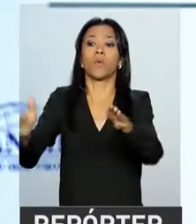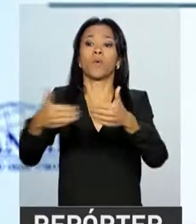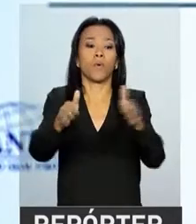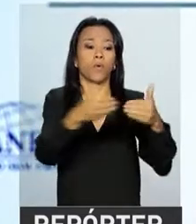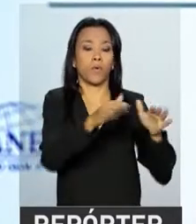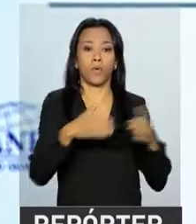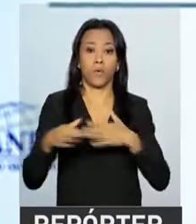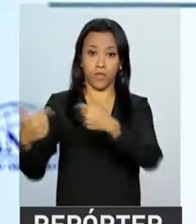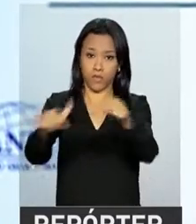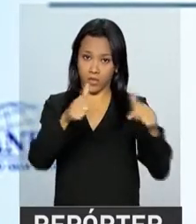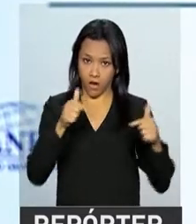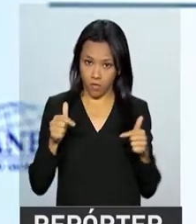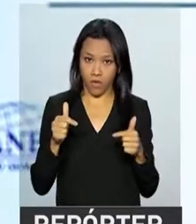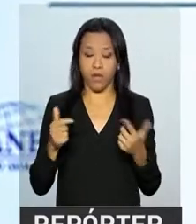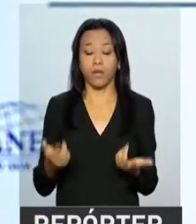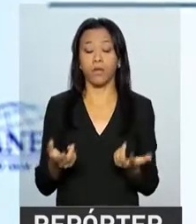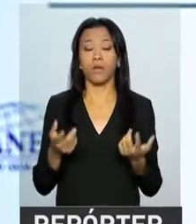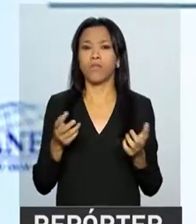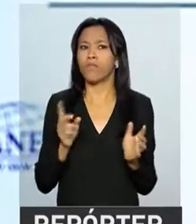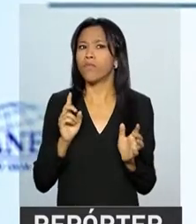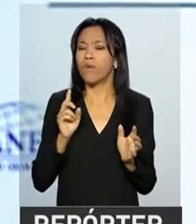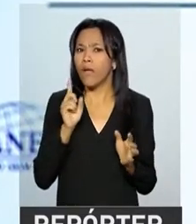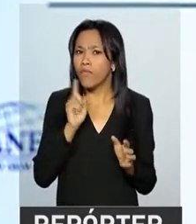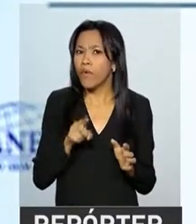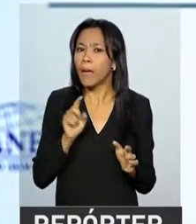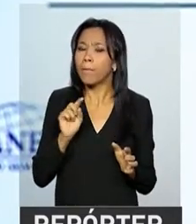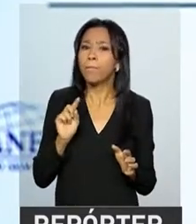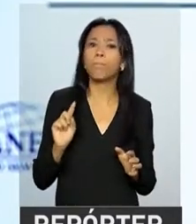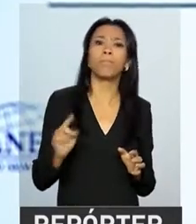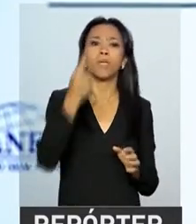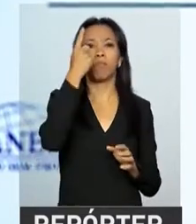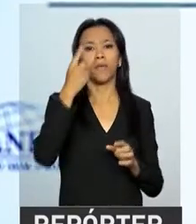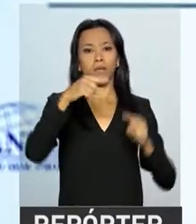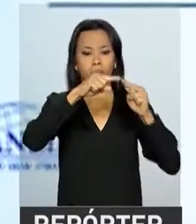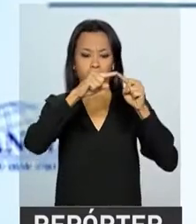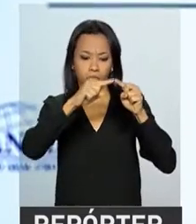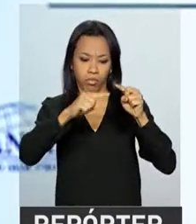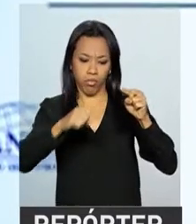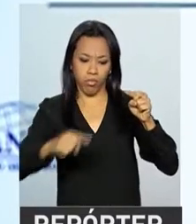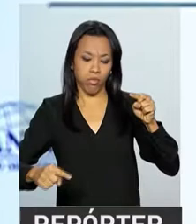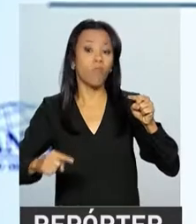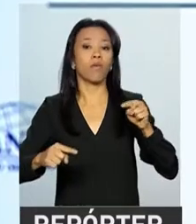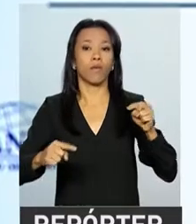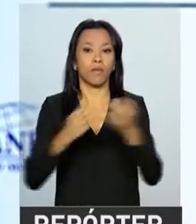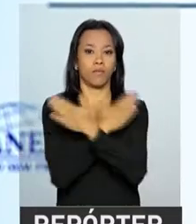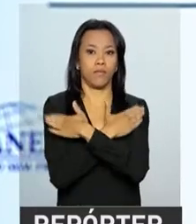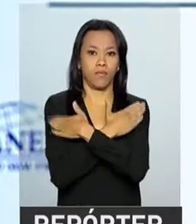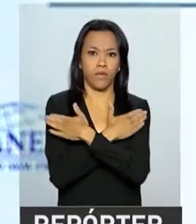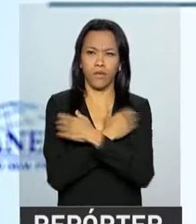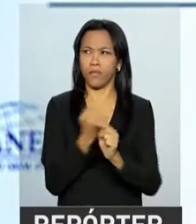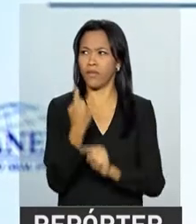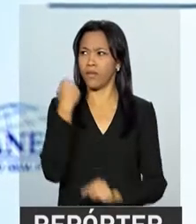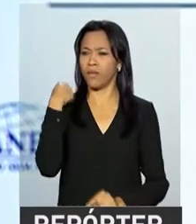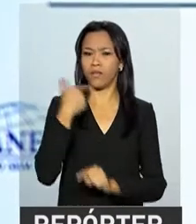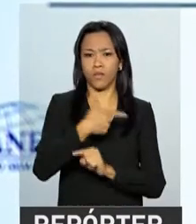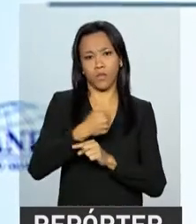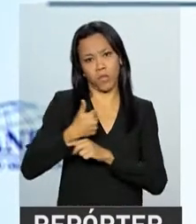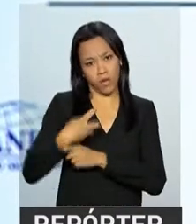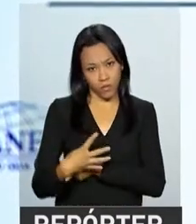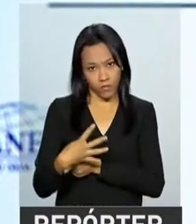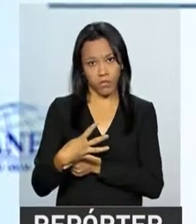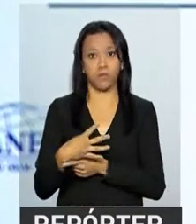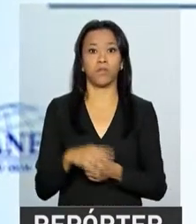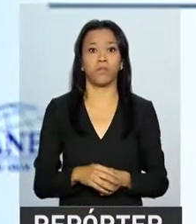olha, convém registrar, foi a primeira queda do desemprego desde 2014. Com a